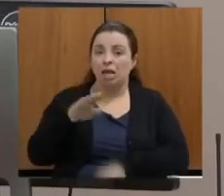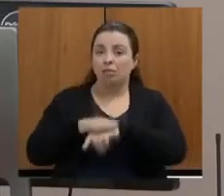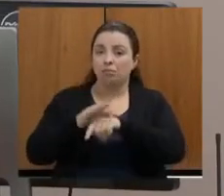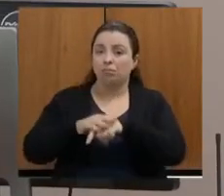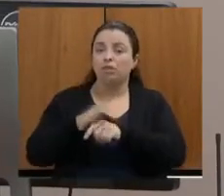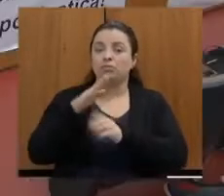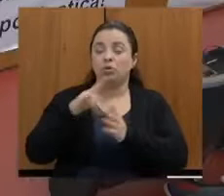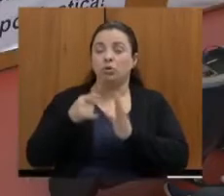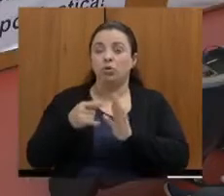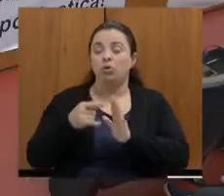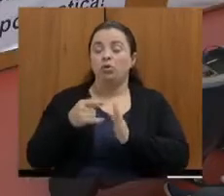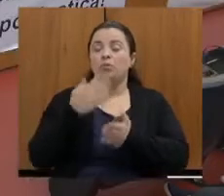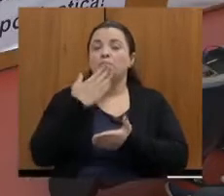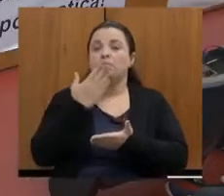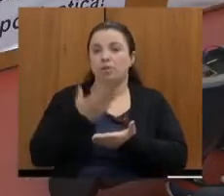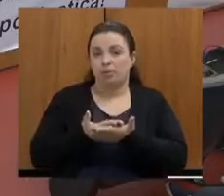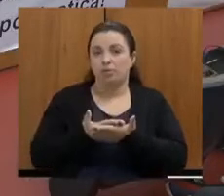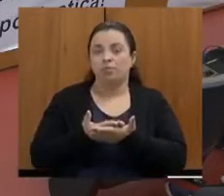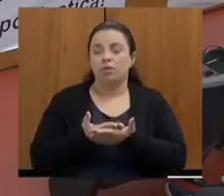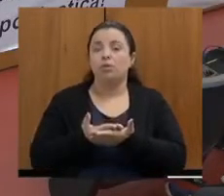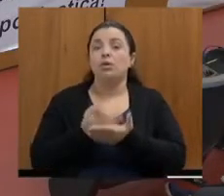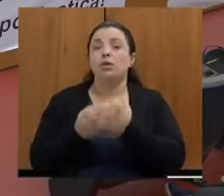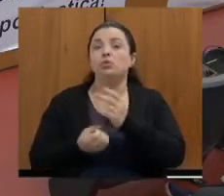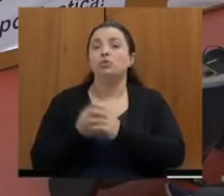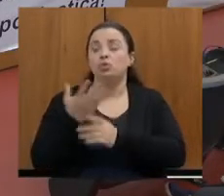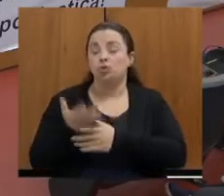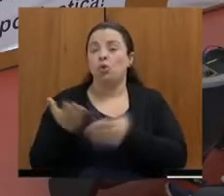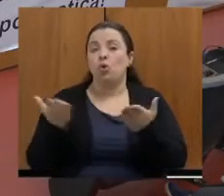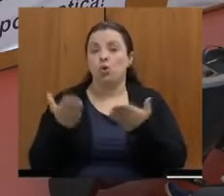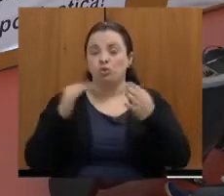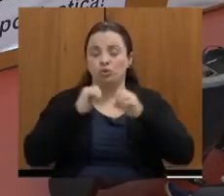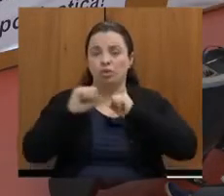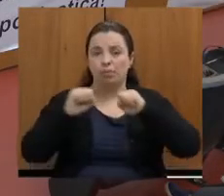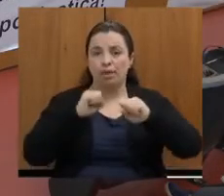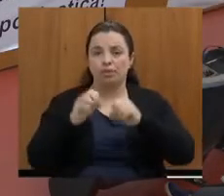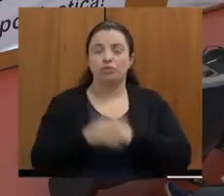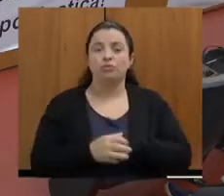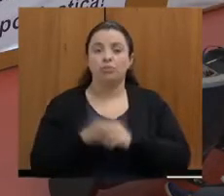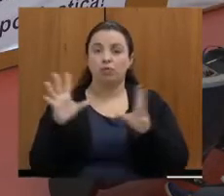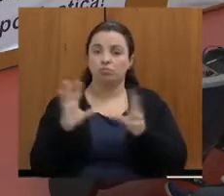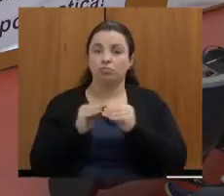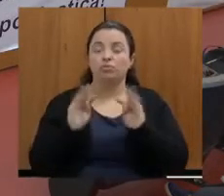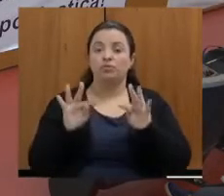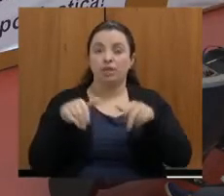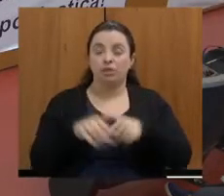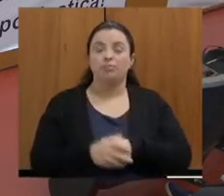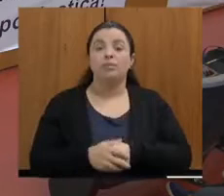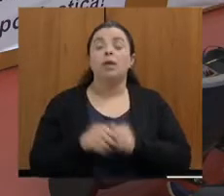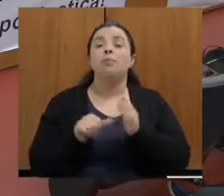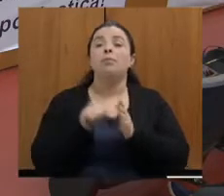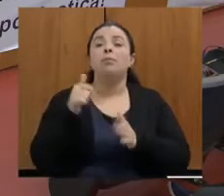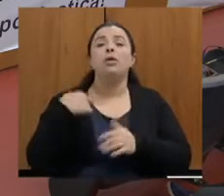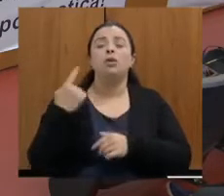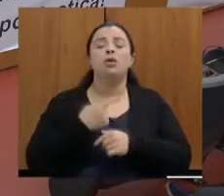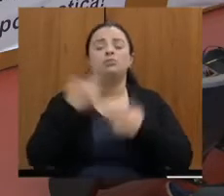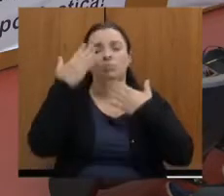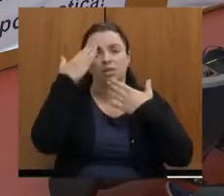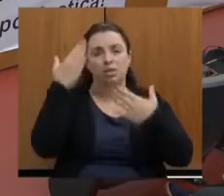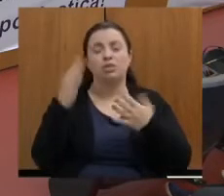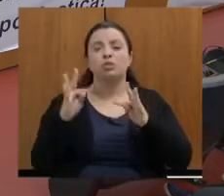considerações um de nós queremos primeiro agradecer as nossas convidadas e convidados